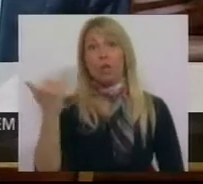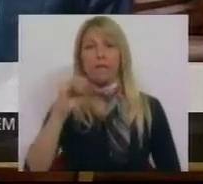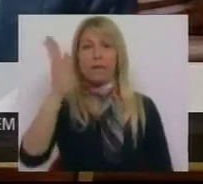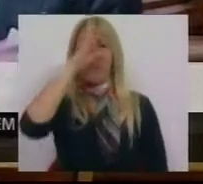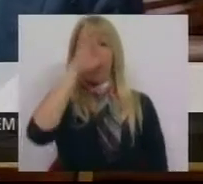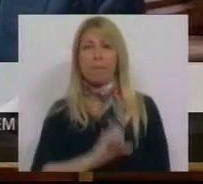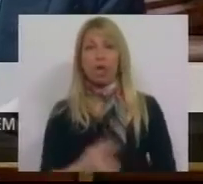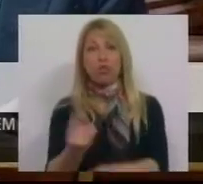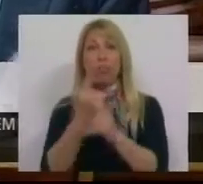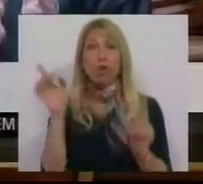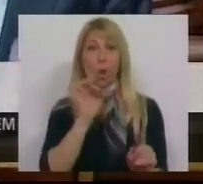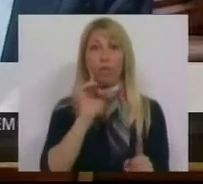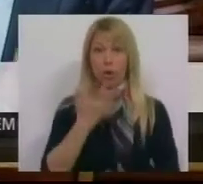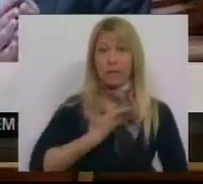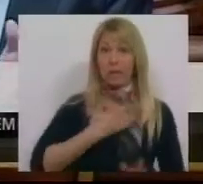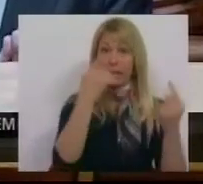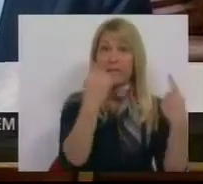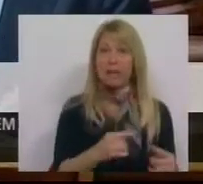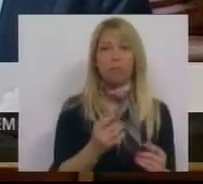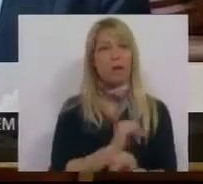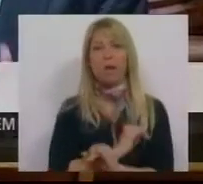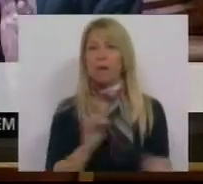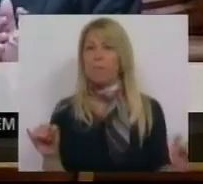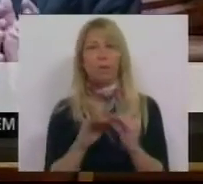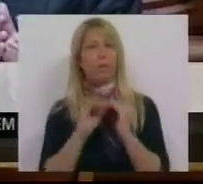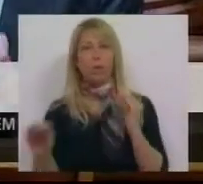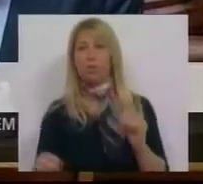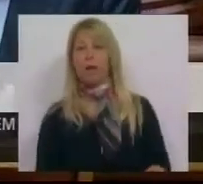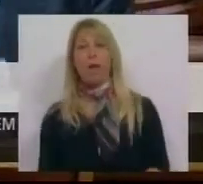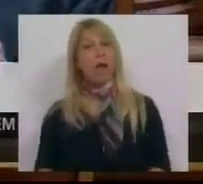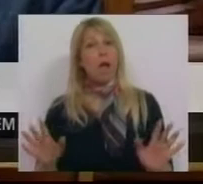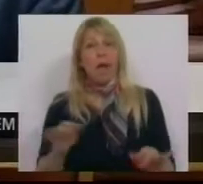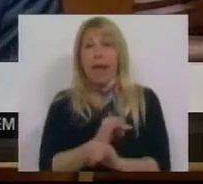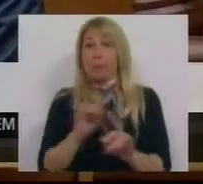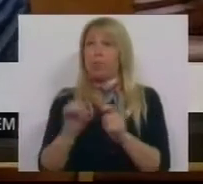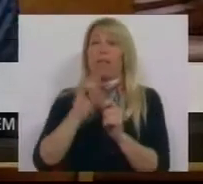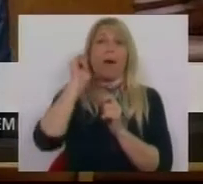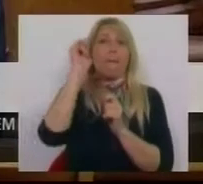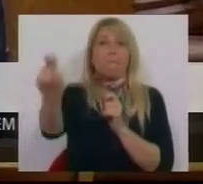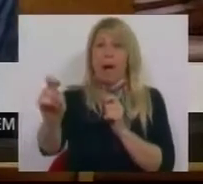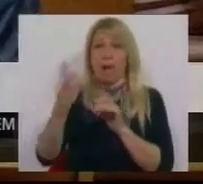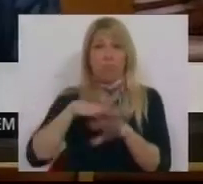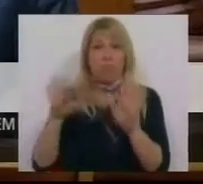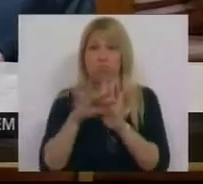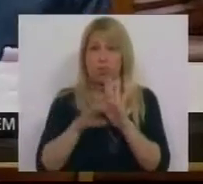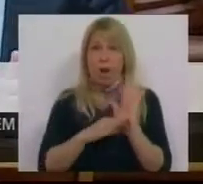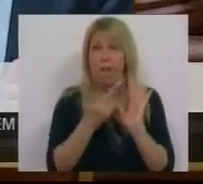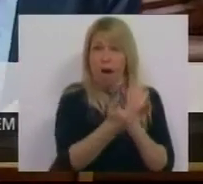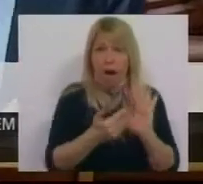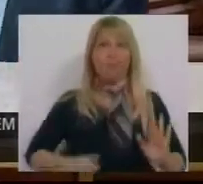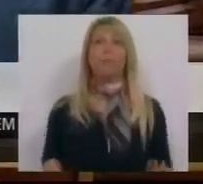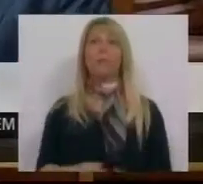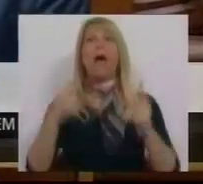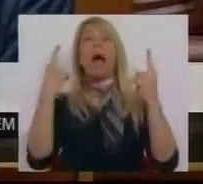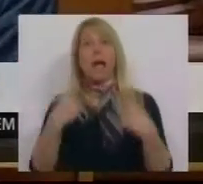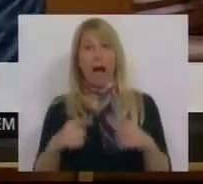o volume da dívida que já temos não é sustentável, não é pagável na programação existente, exige uma